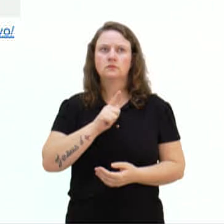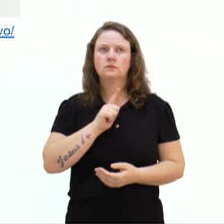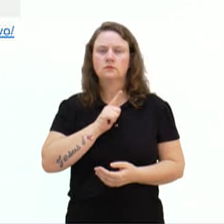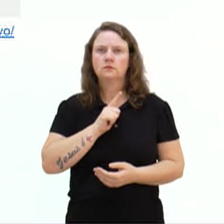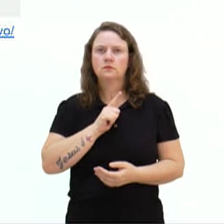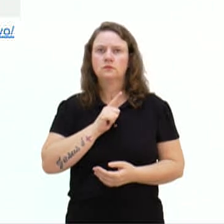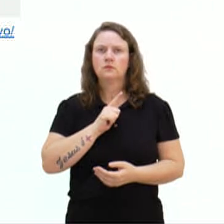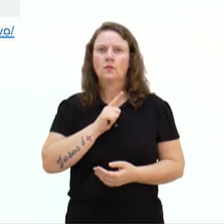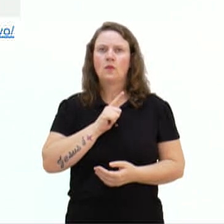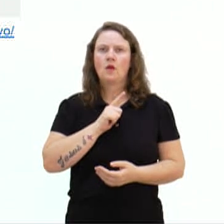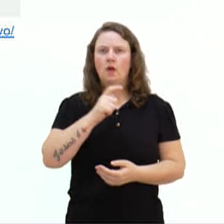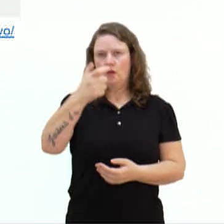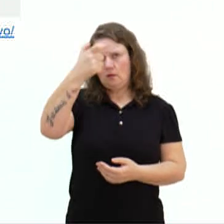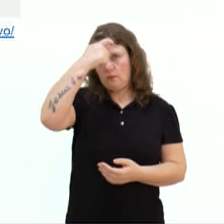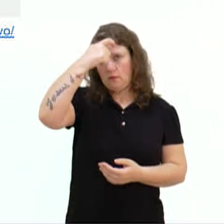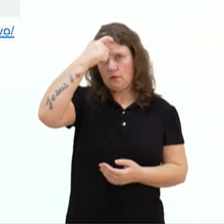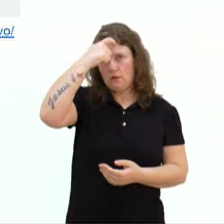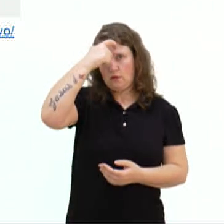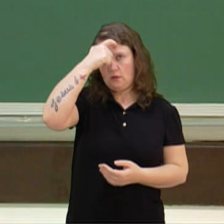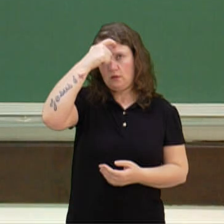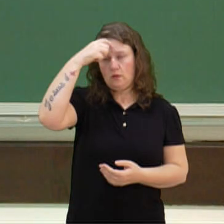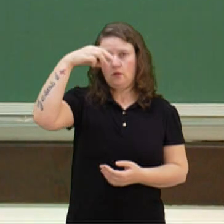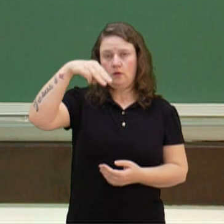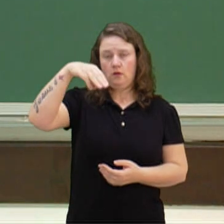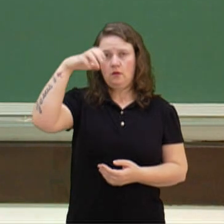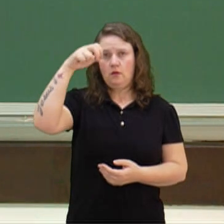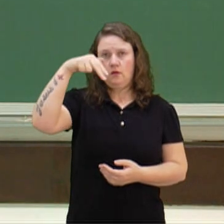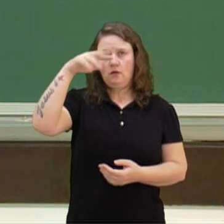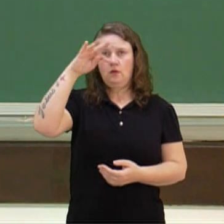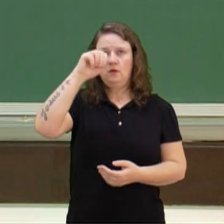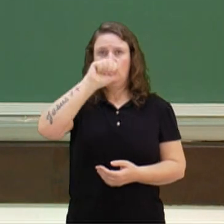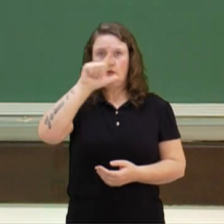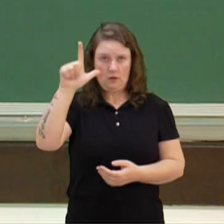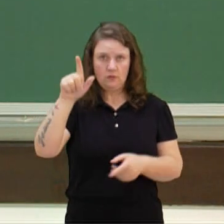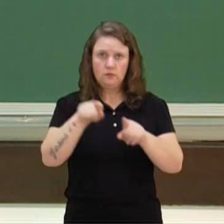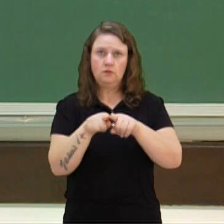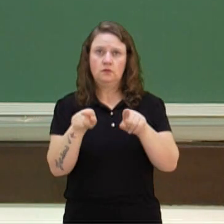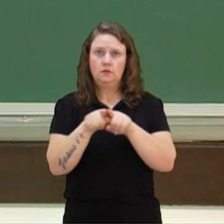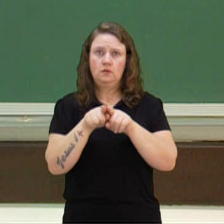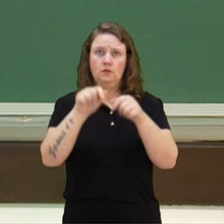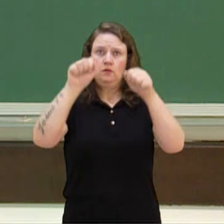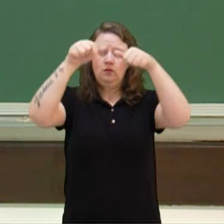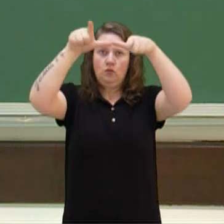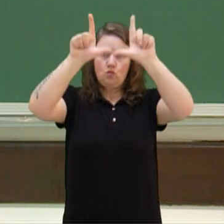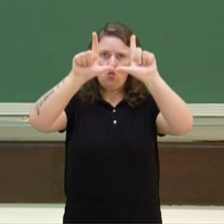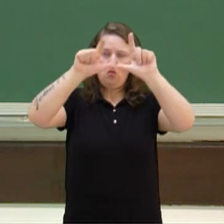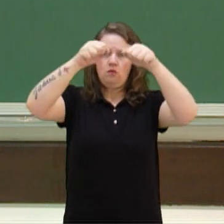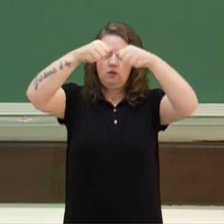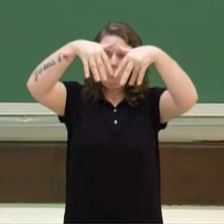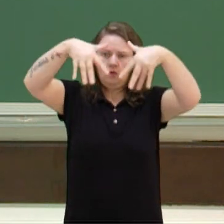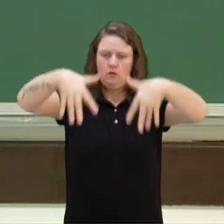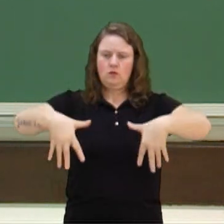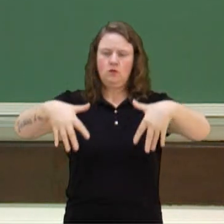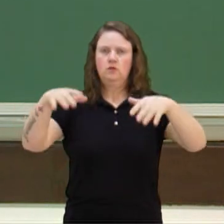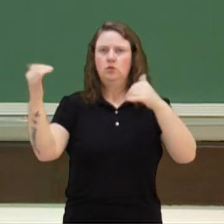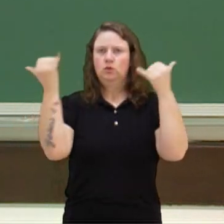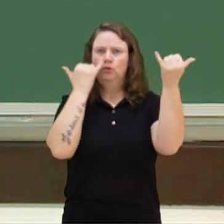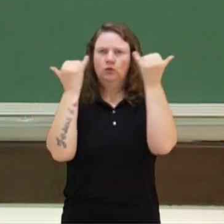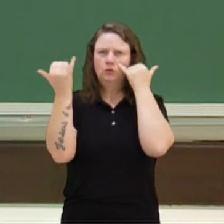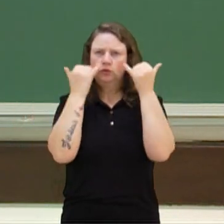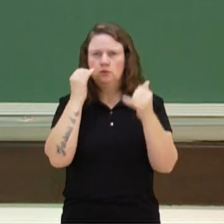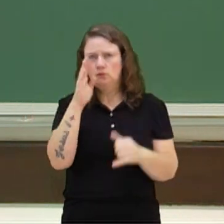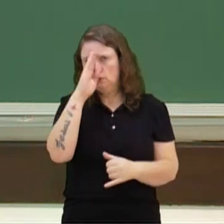map, é um mapa mental, como ele é chamado também, e vai sendo montado com as informações principais